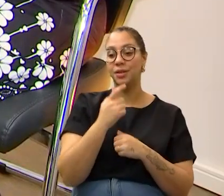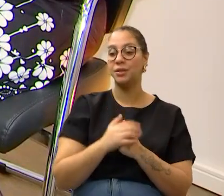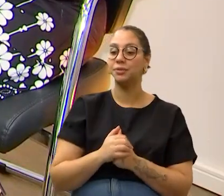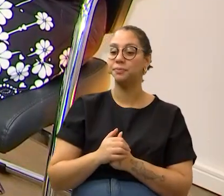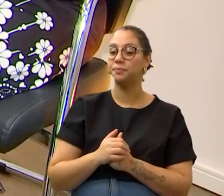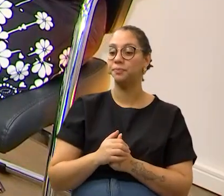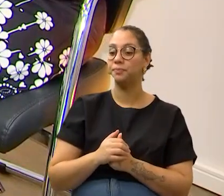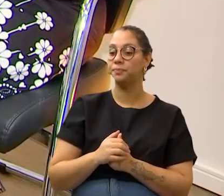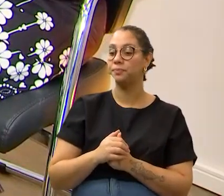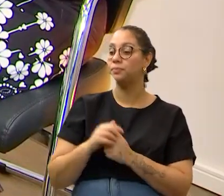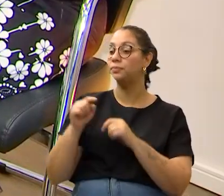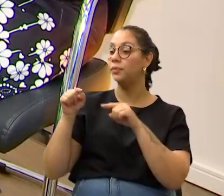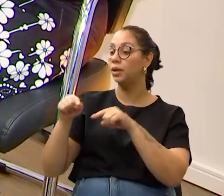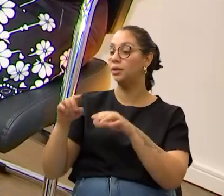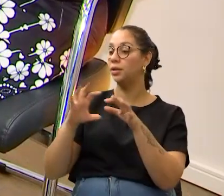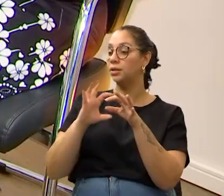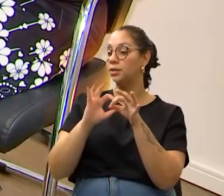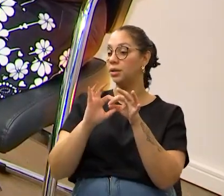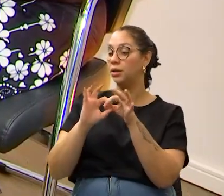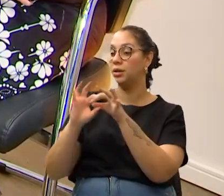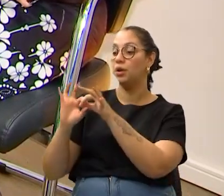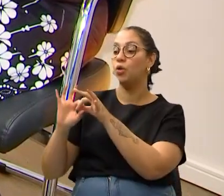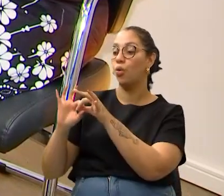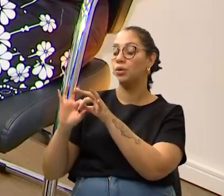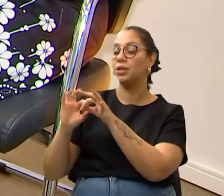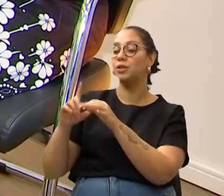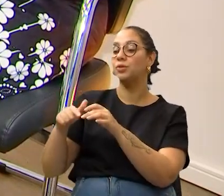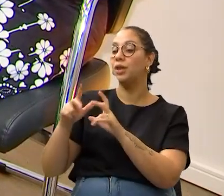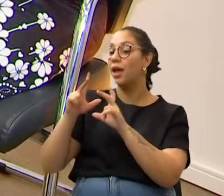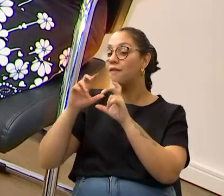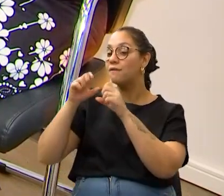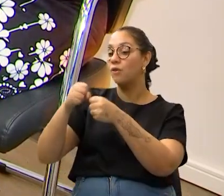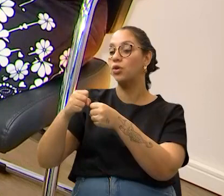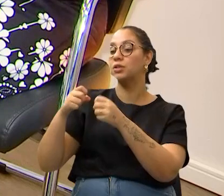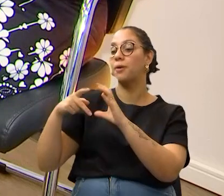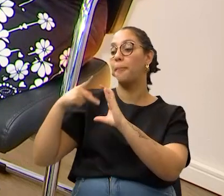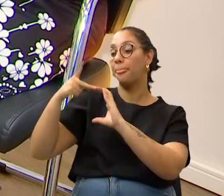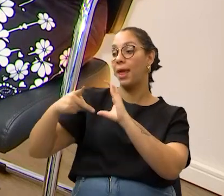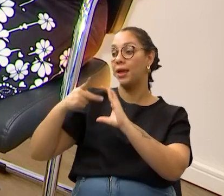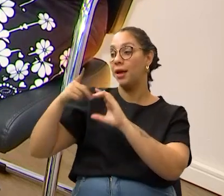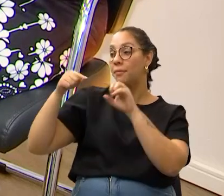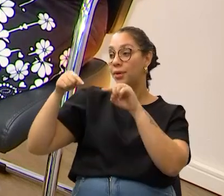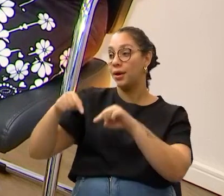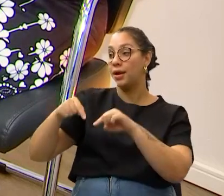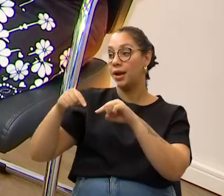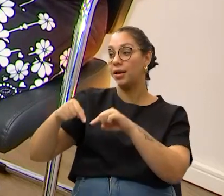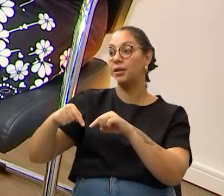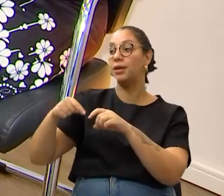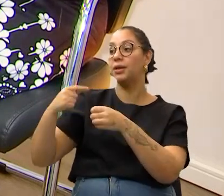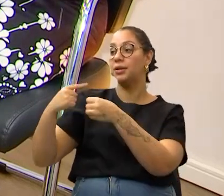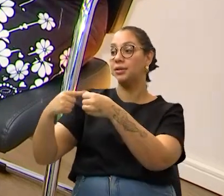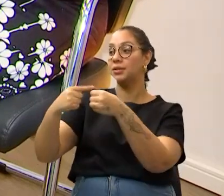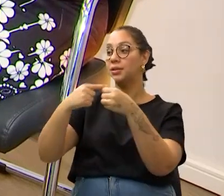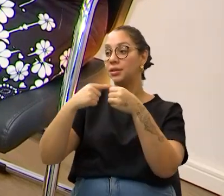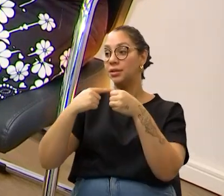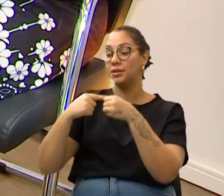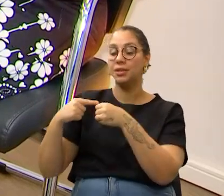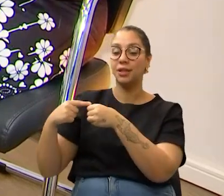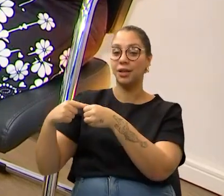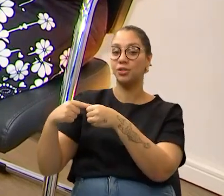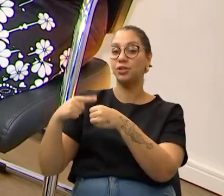gente fala nesse contexto, Rossini, é a força das câmaras municipais aqui da região metropolitana de Campinas,